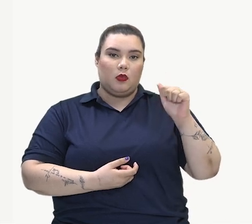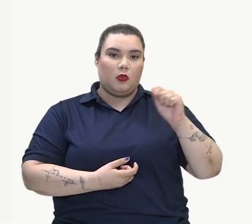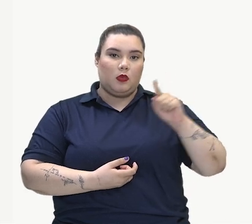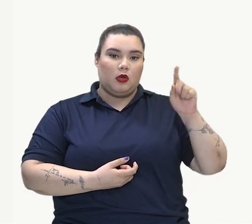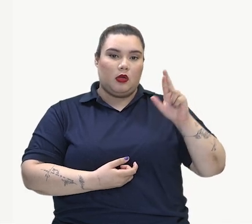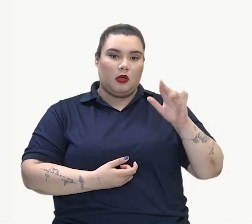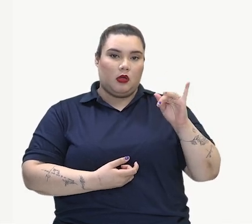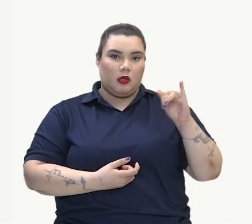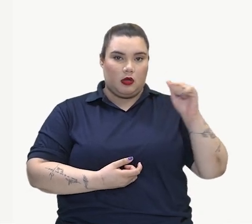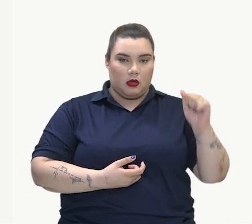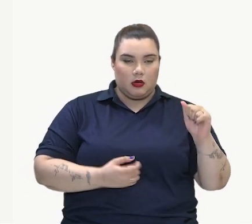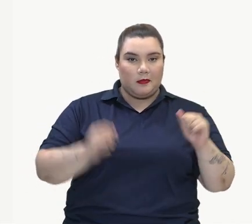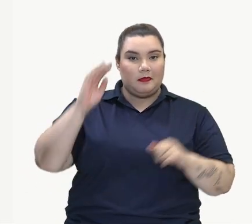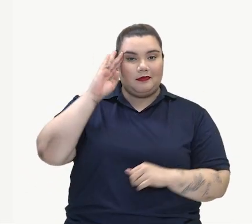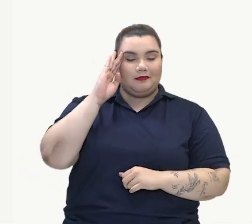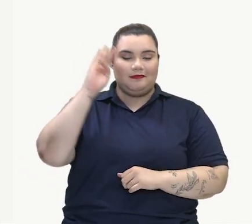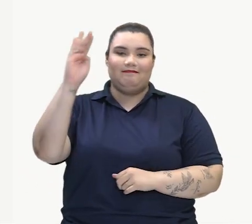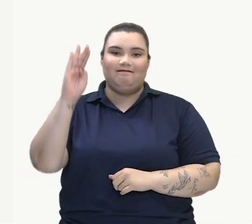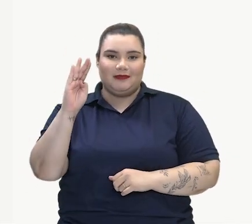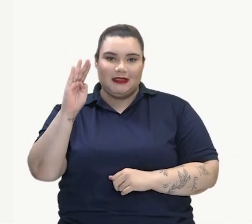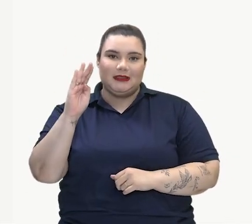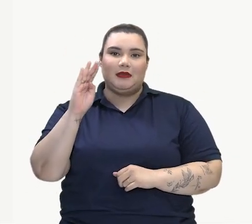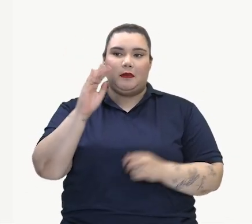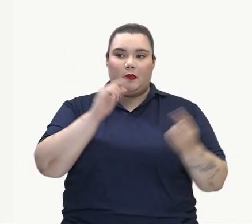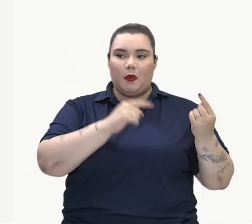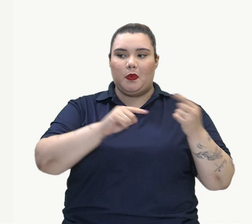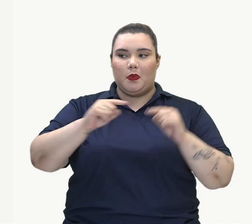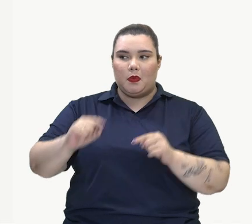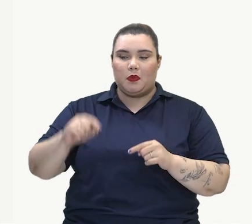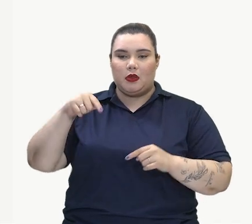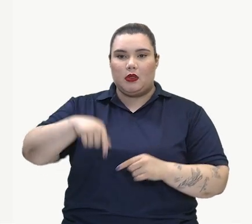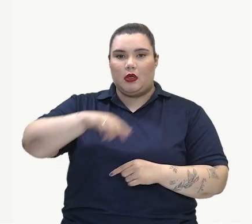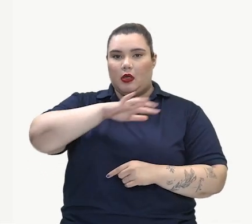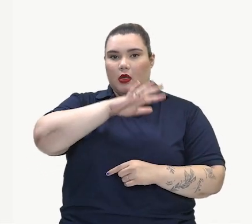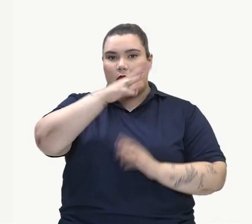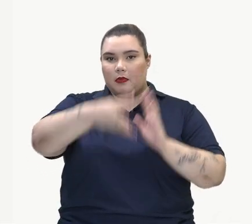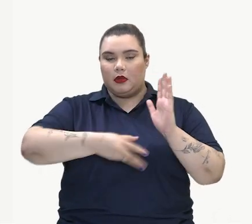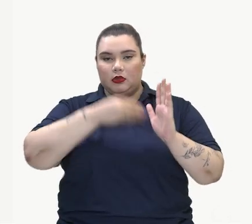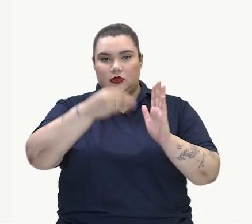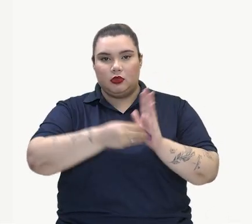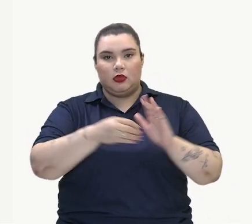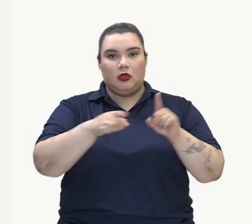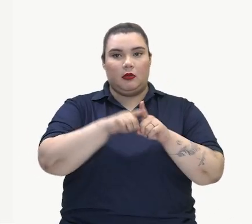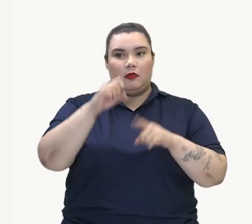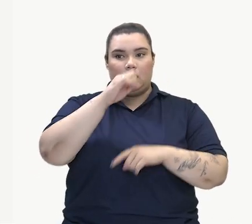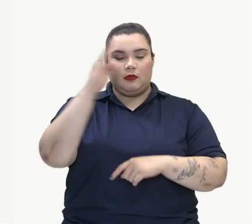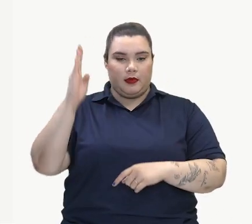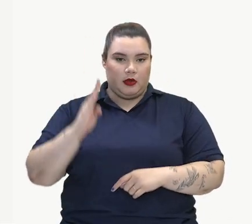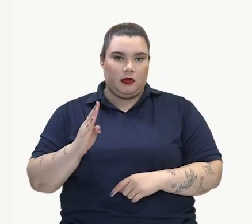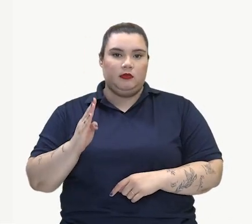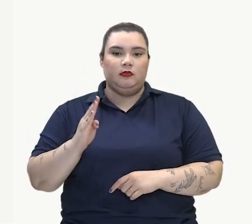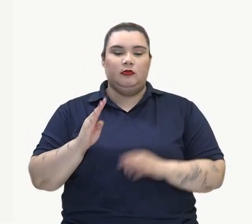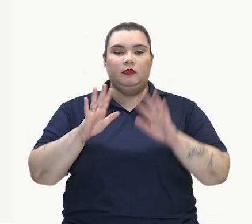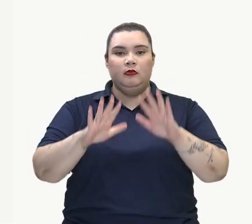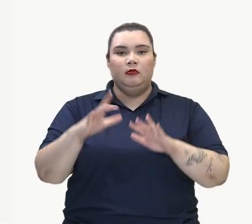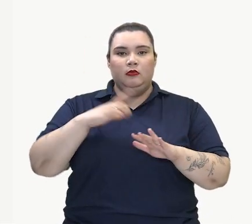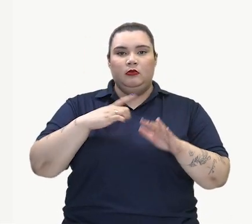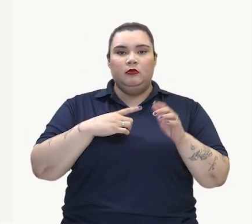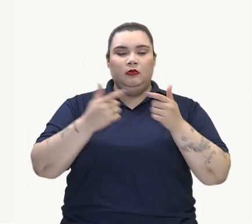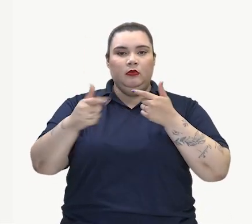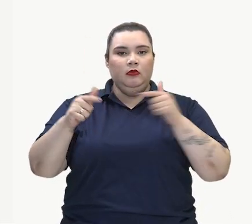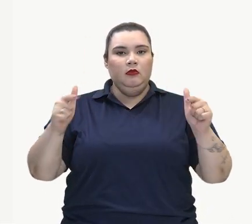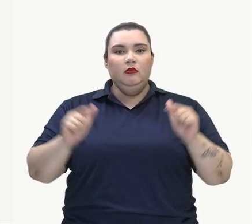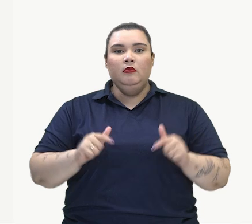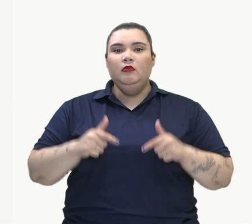principal causa do desmatamento na Amazônia e no Brasil é a agropecuária. E a gente tem outras